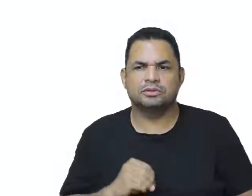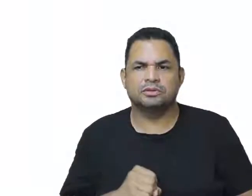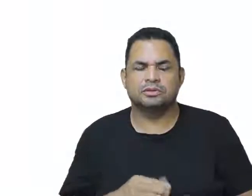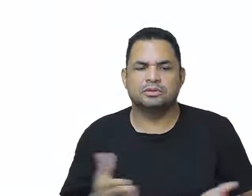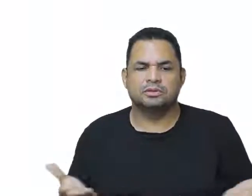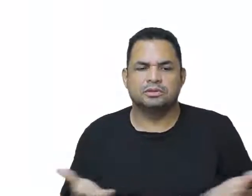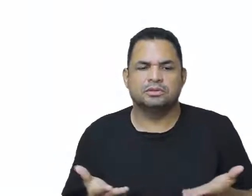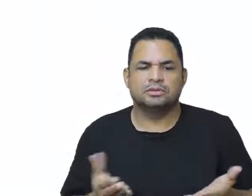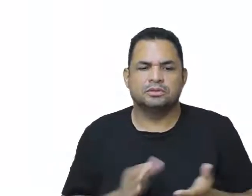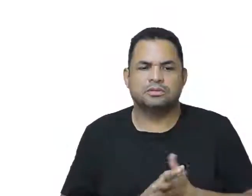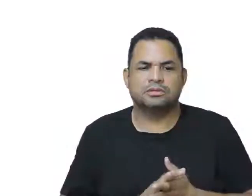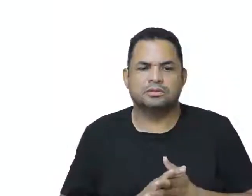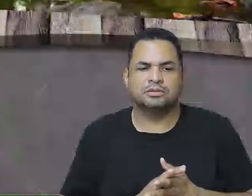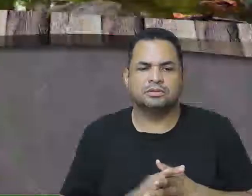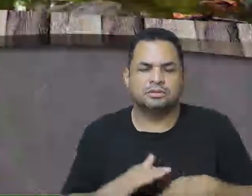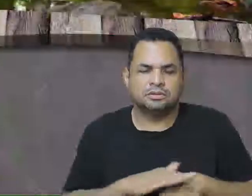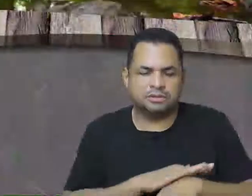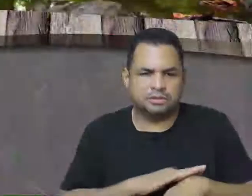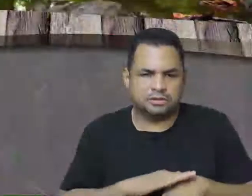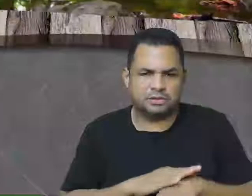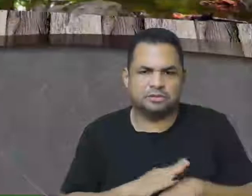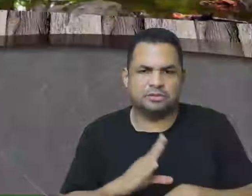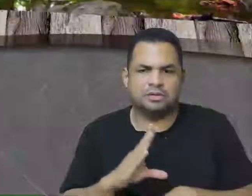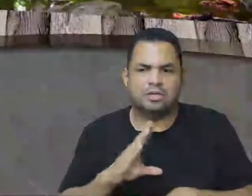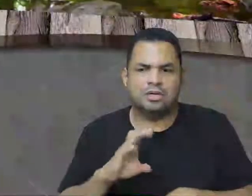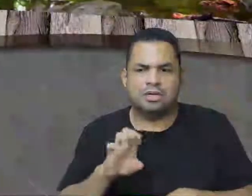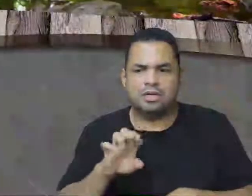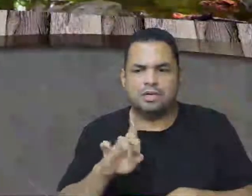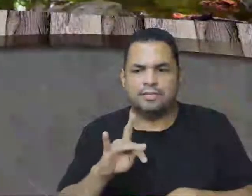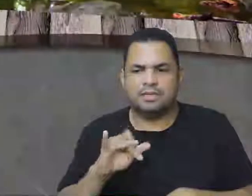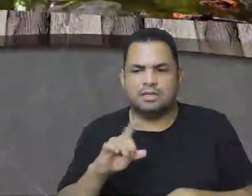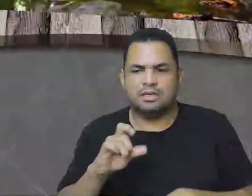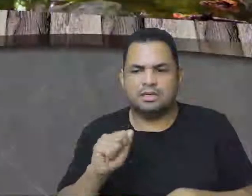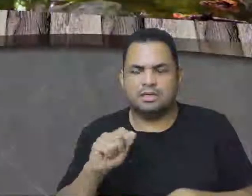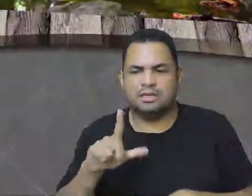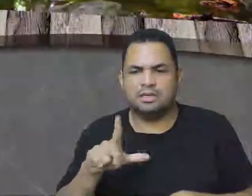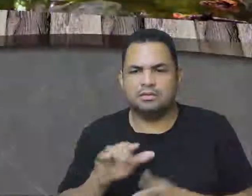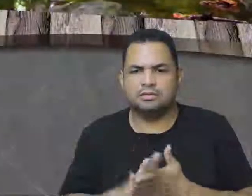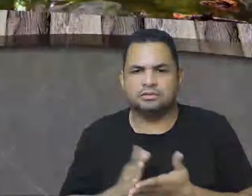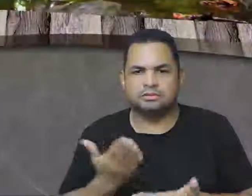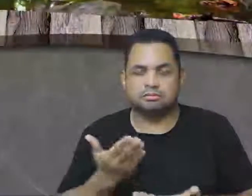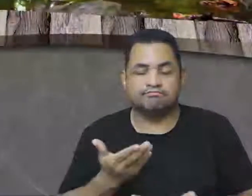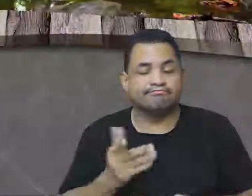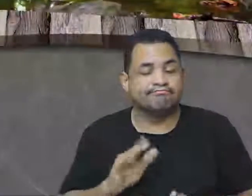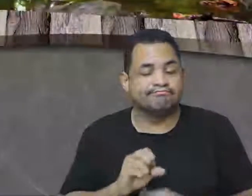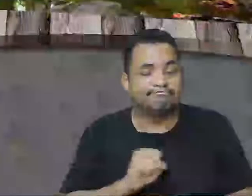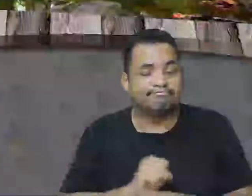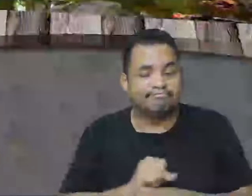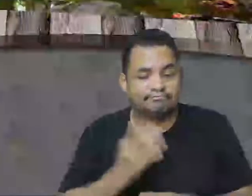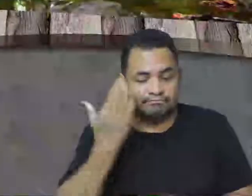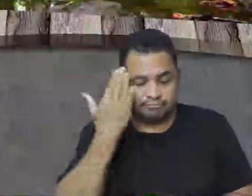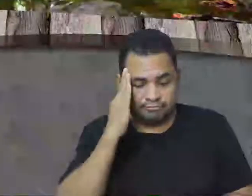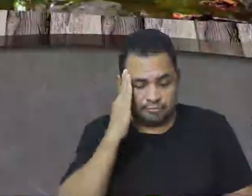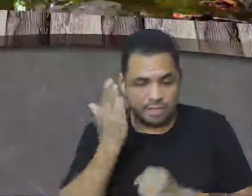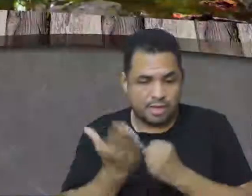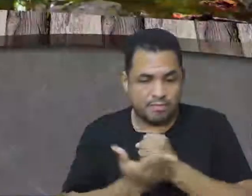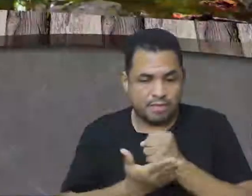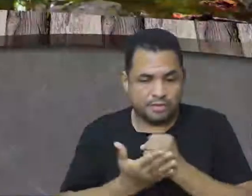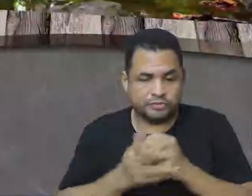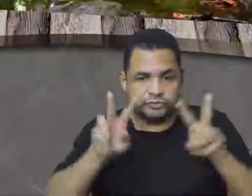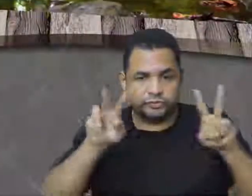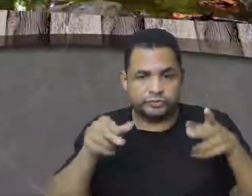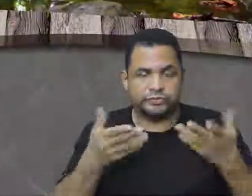Então, tecido epitelial para vocês, né? Espero que vocês tenham conseguido compreender a base do assunto